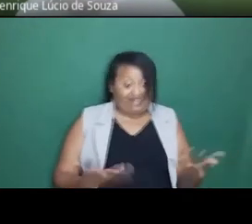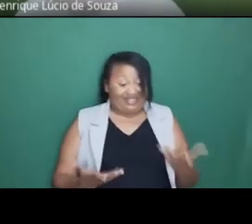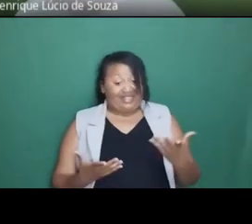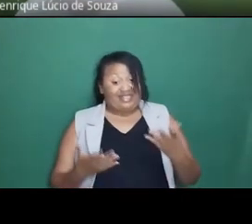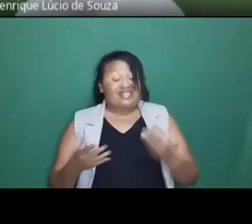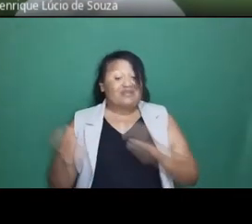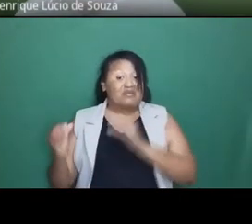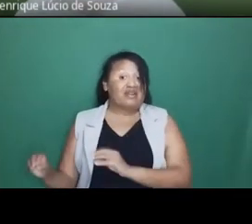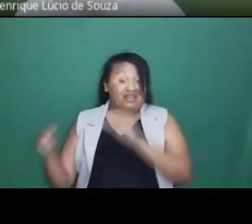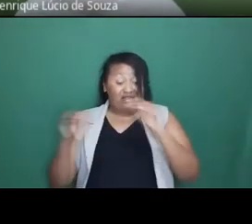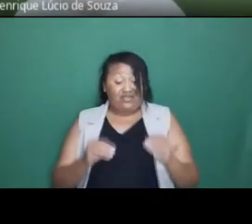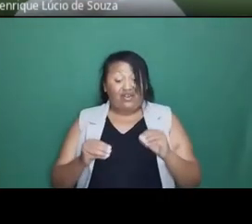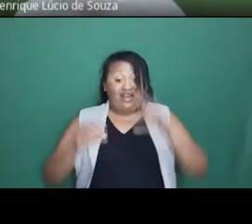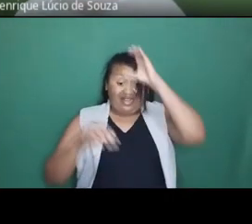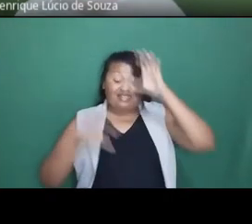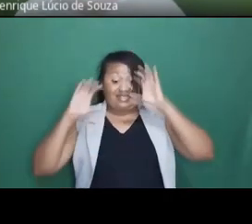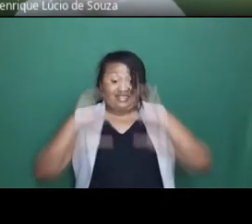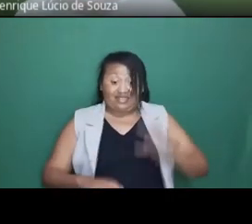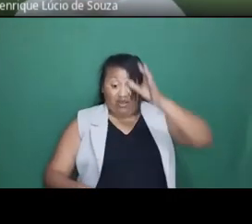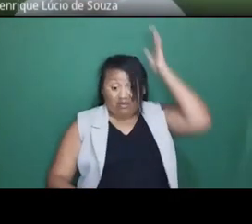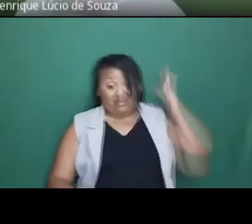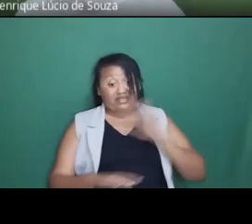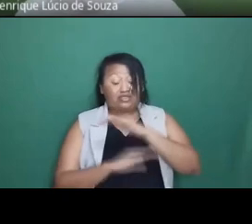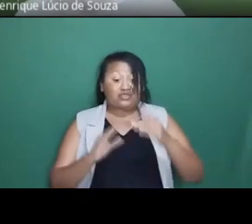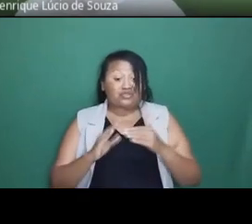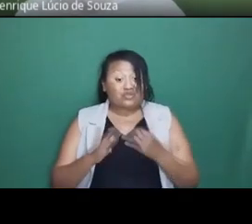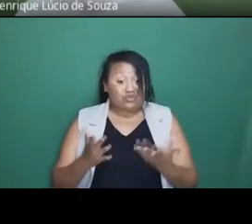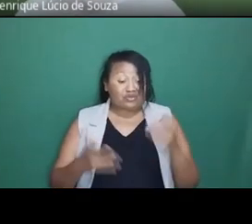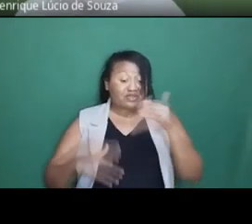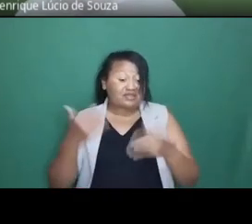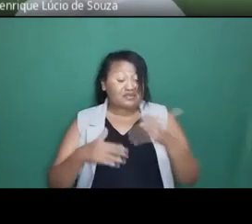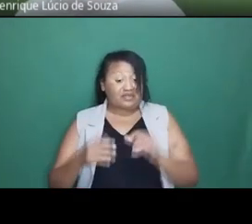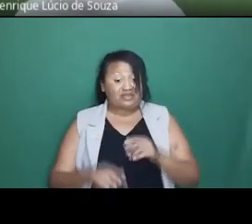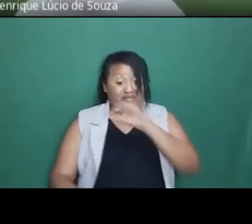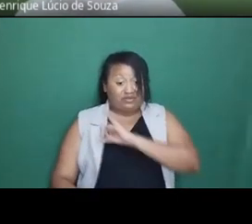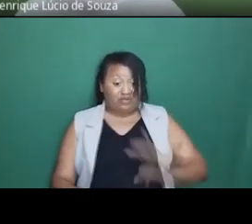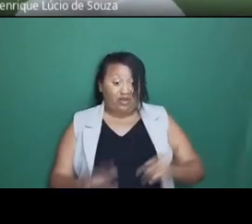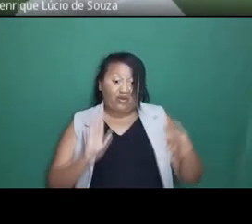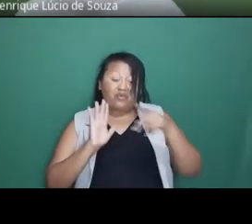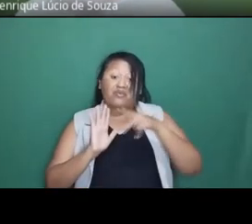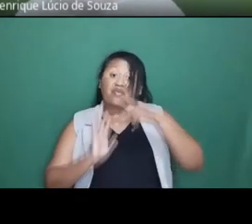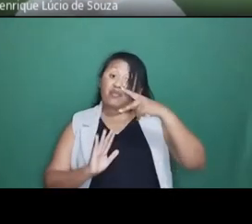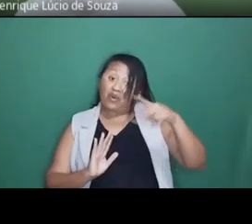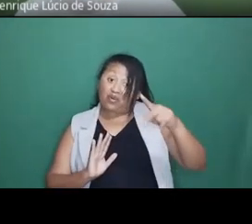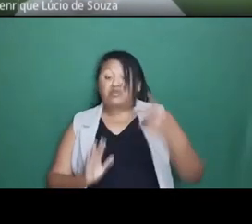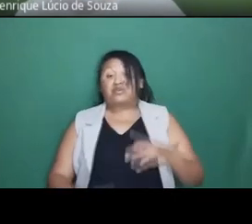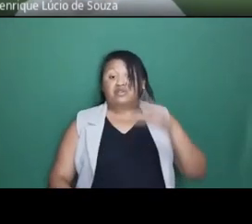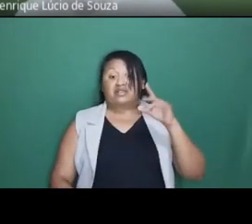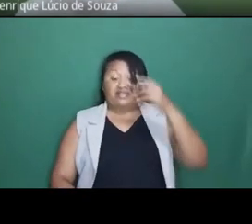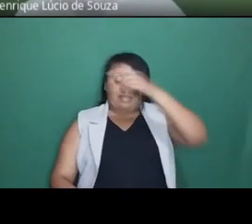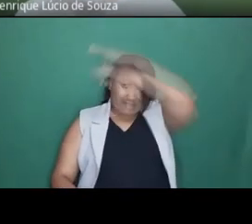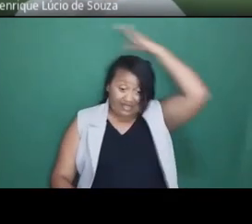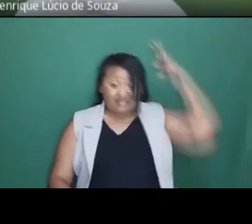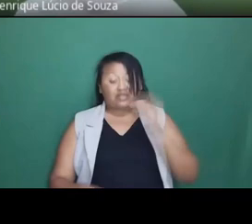habitantes do império já do primeiro século da era Cristã o próprio São Paulo que era judeu se